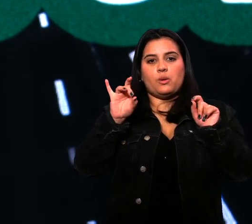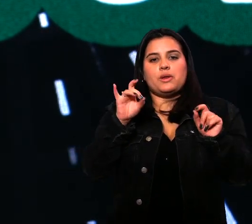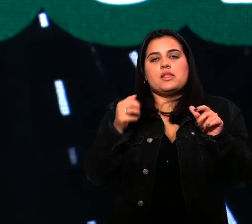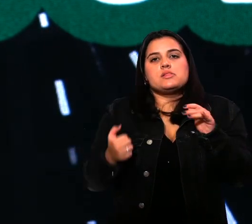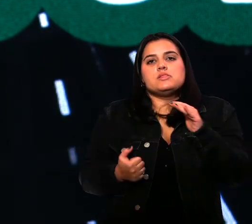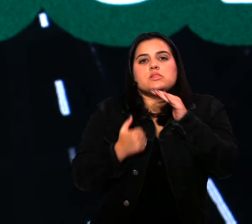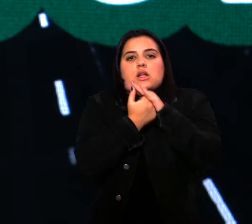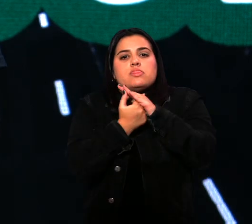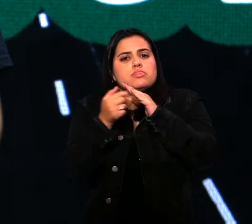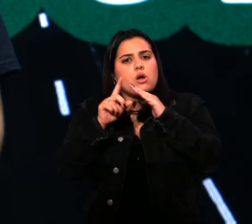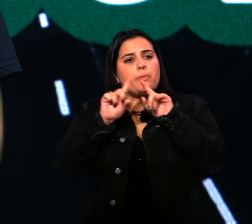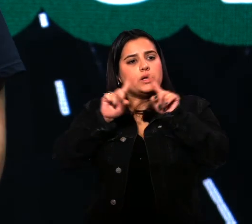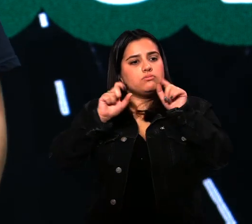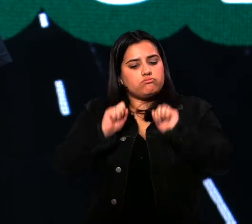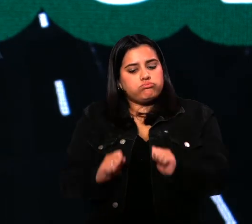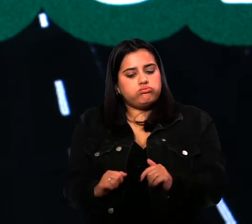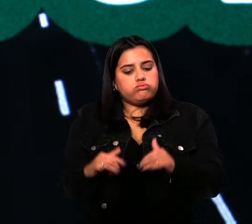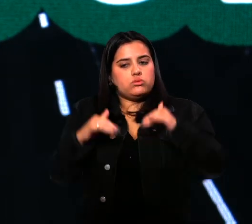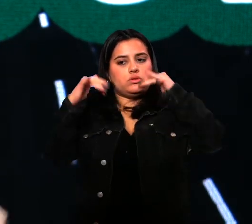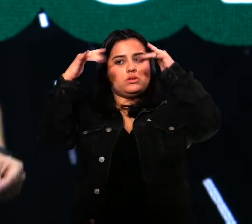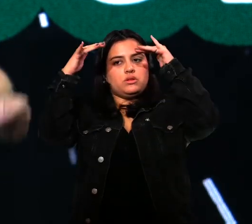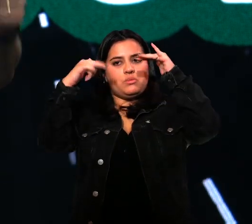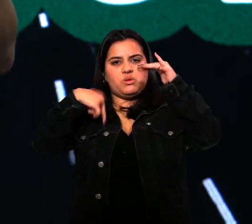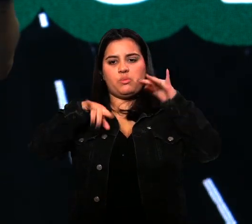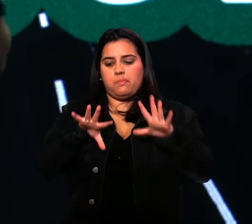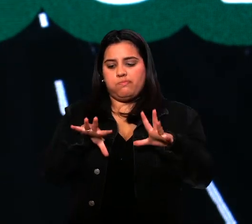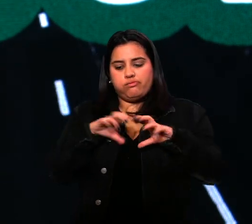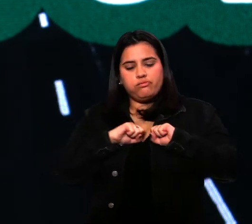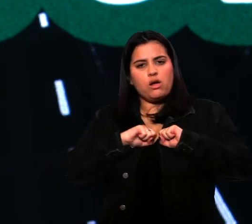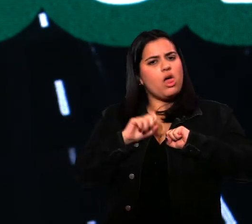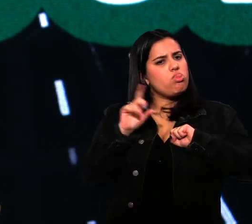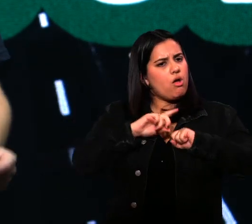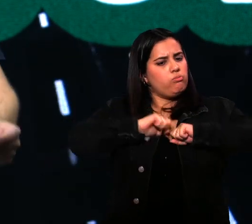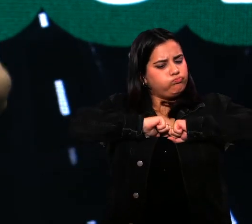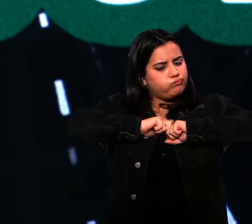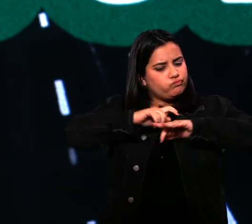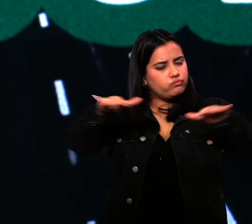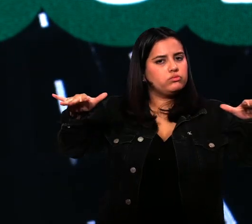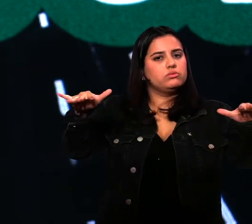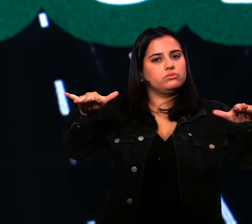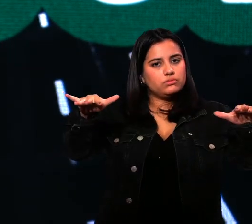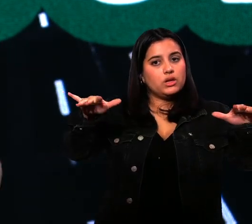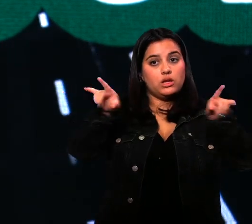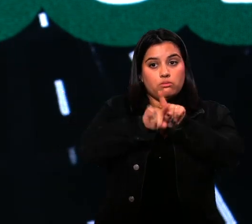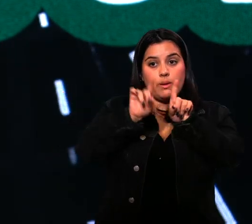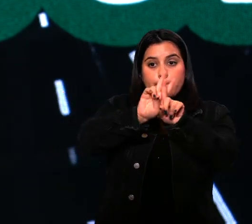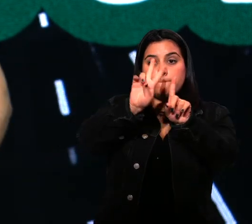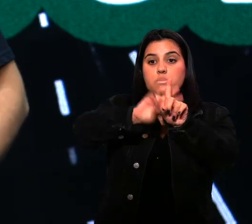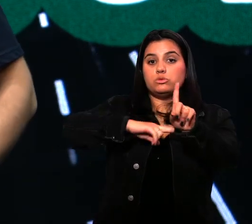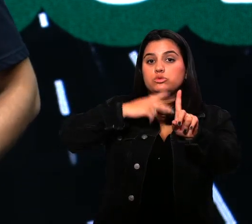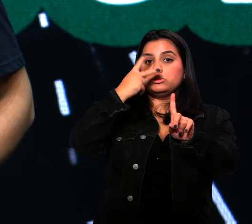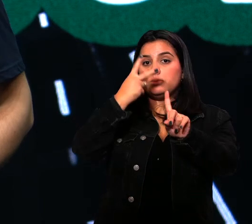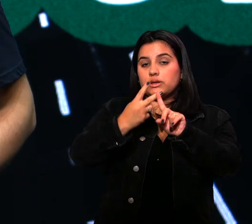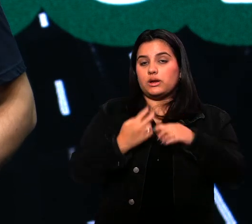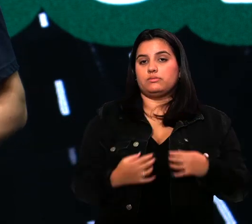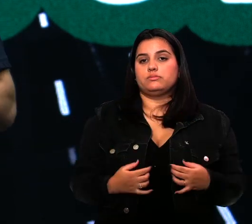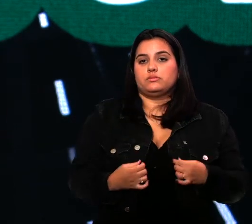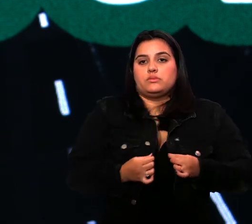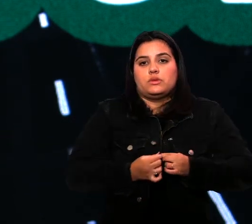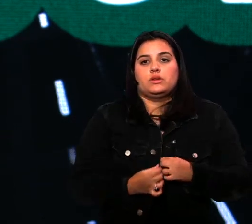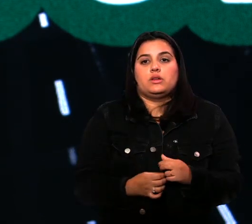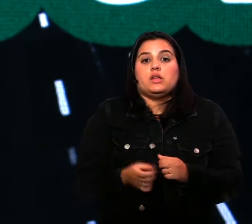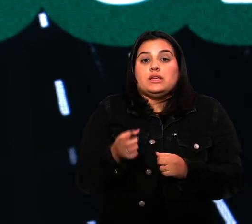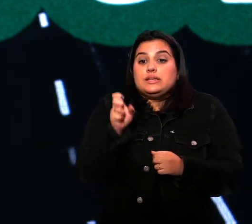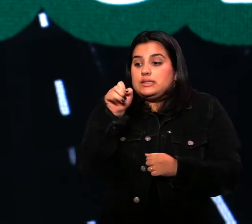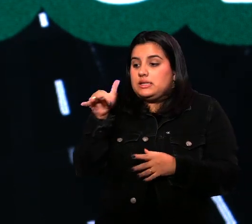sobre transbordar. Nunca foi sobre reter, mas sobre abençoar e multiplicar. Aquilo que nós recebemos tem